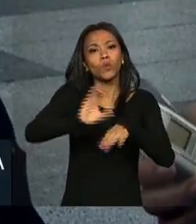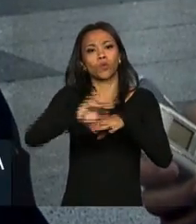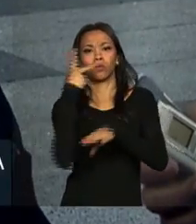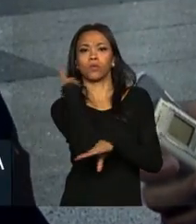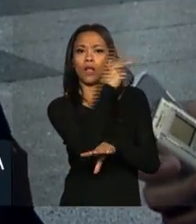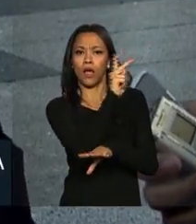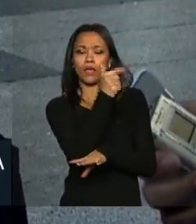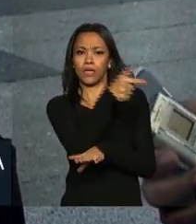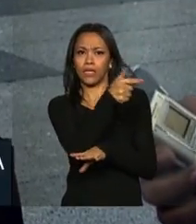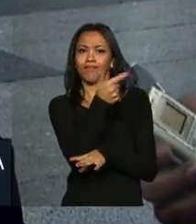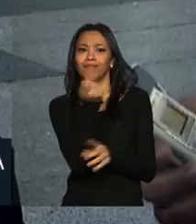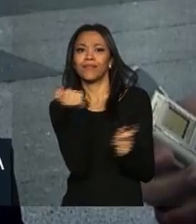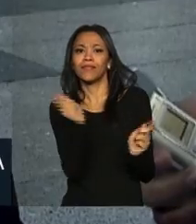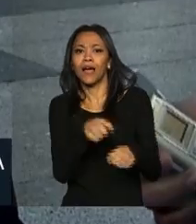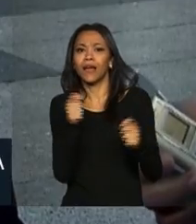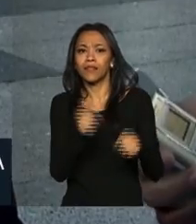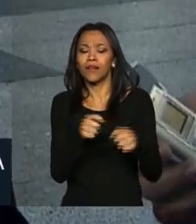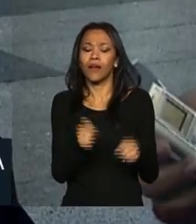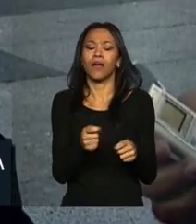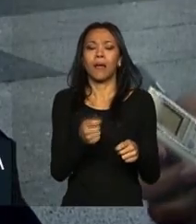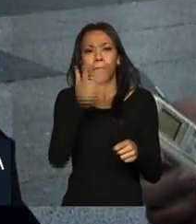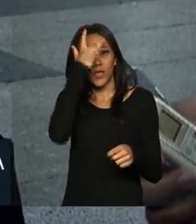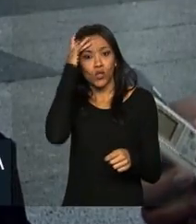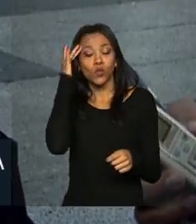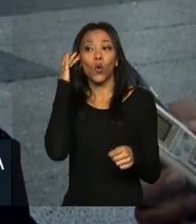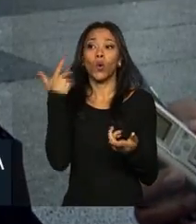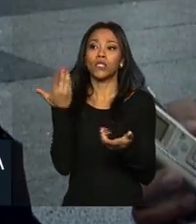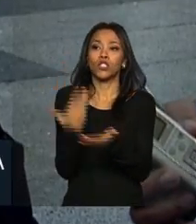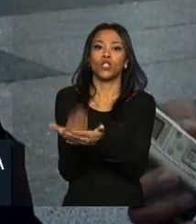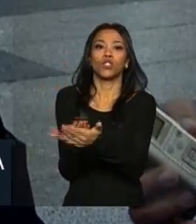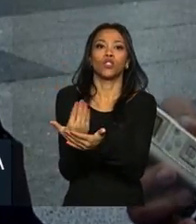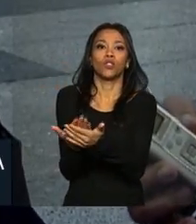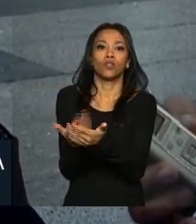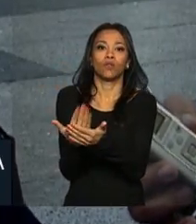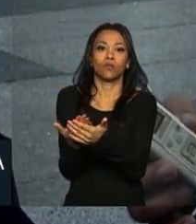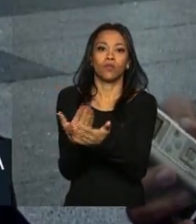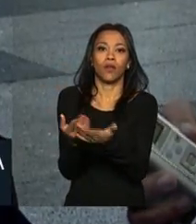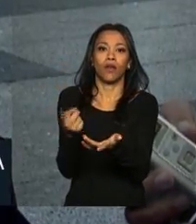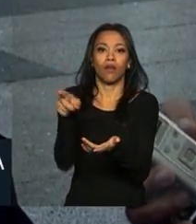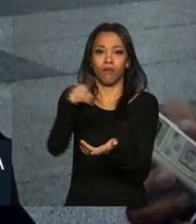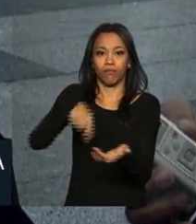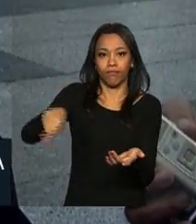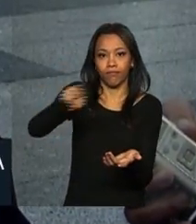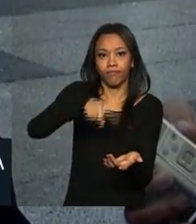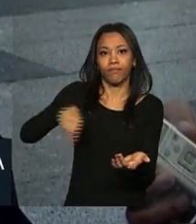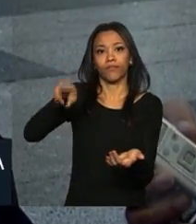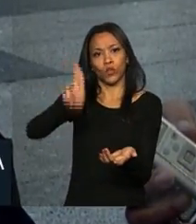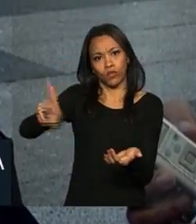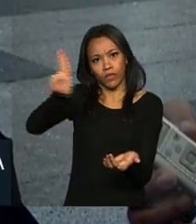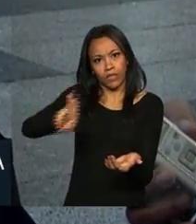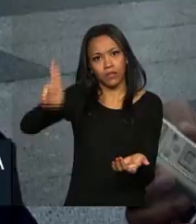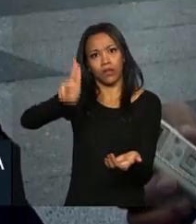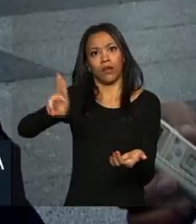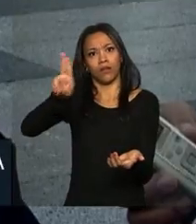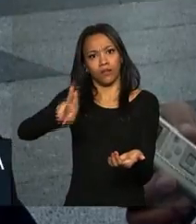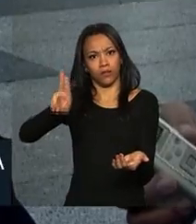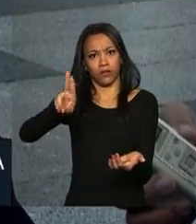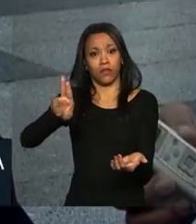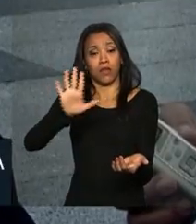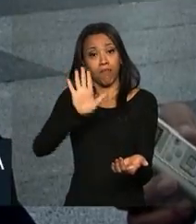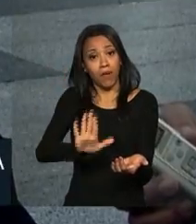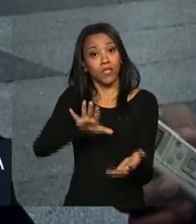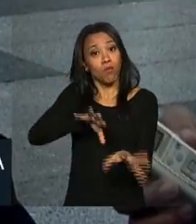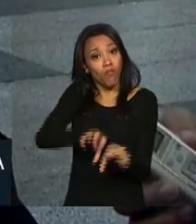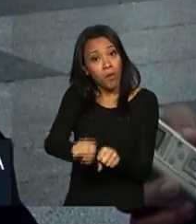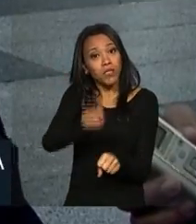permite que você tenha multidões que fazem ensino superior sem ser necessariamente Harvard, Yale, essas grandes universidades, mas com uma